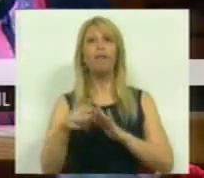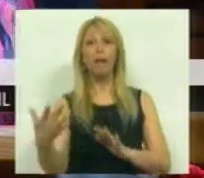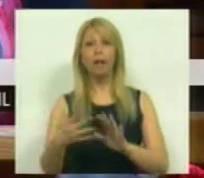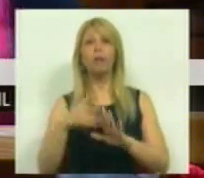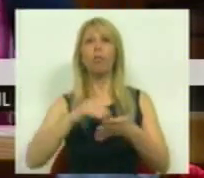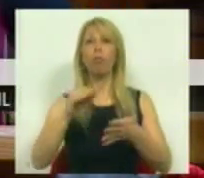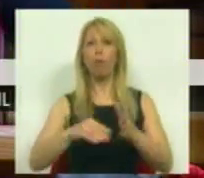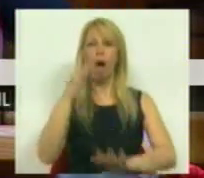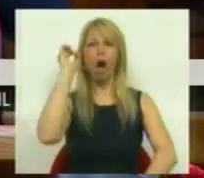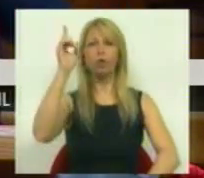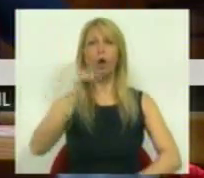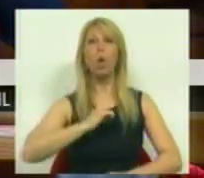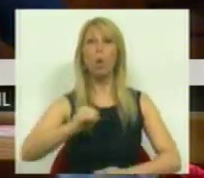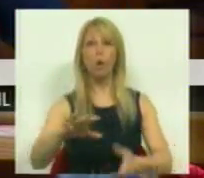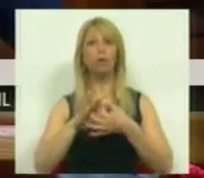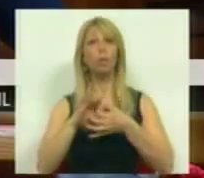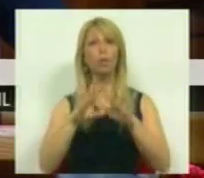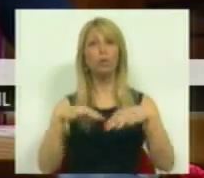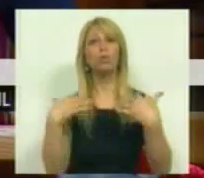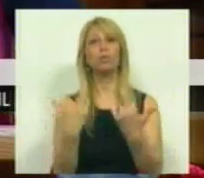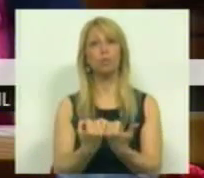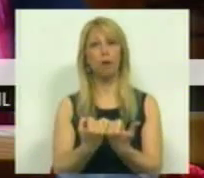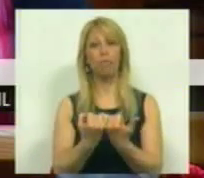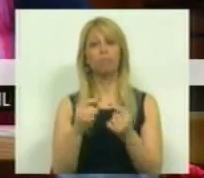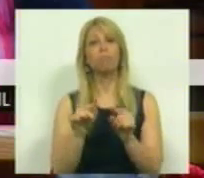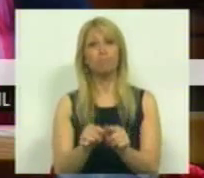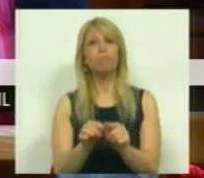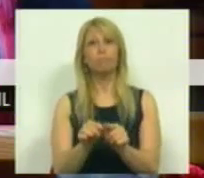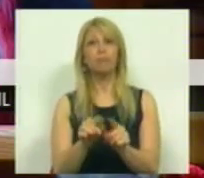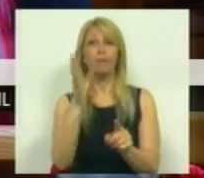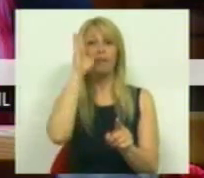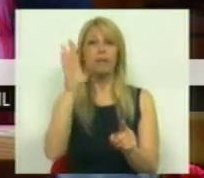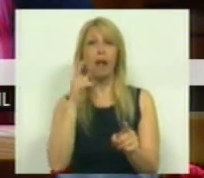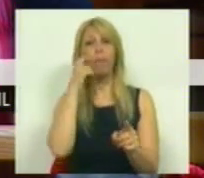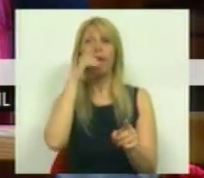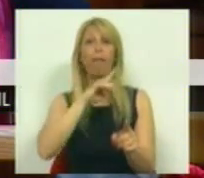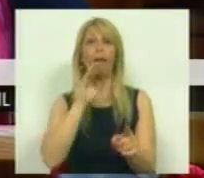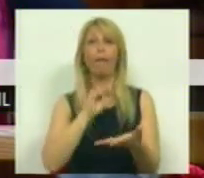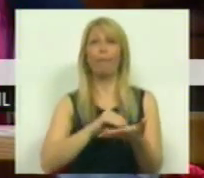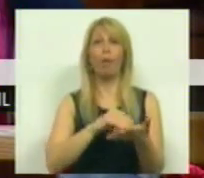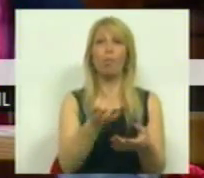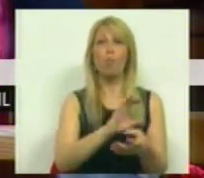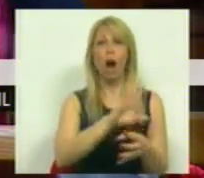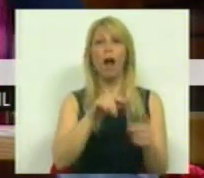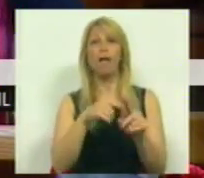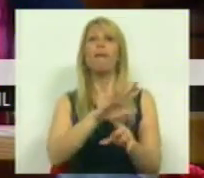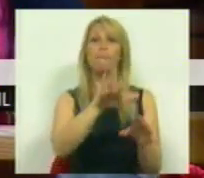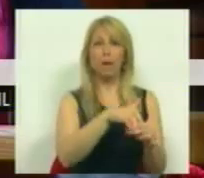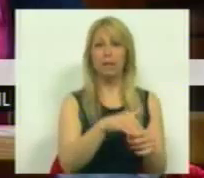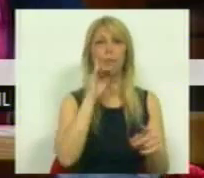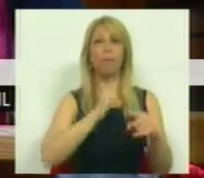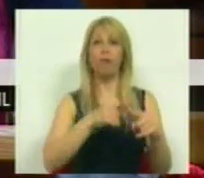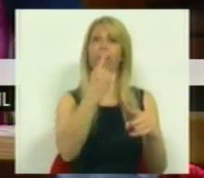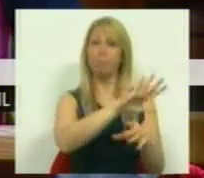contra a coesão social. Só aqui cabe quem não é pobre, só vive quem tem privilégio. Esse